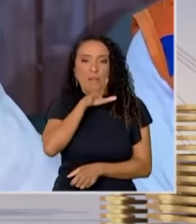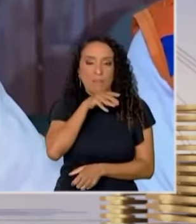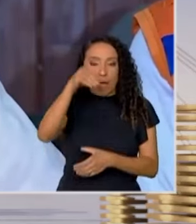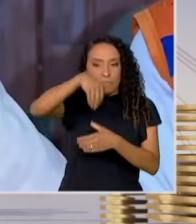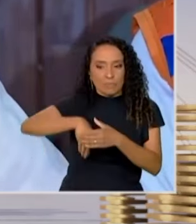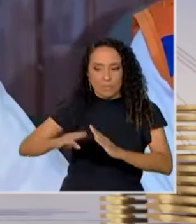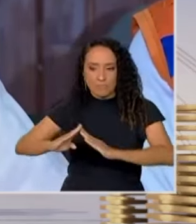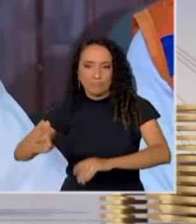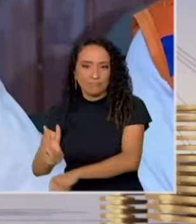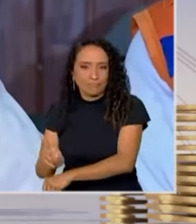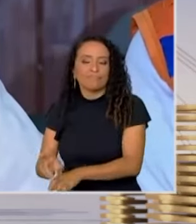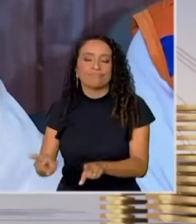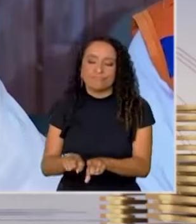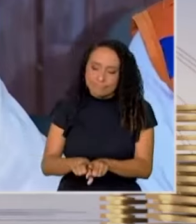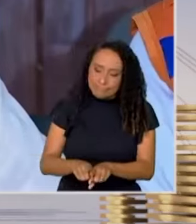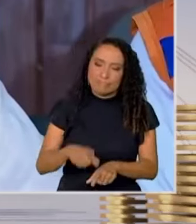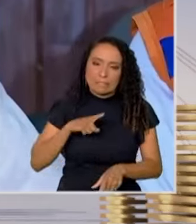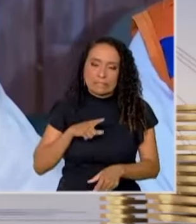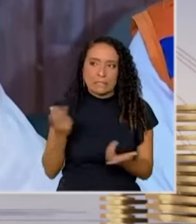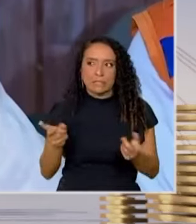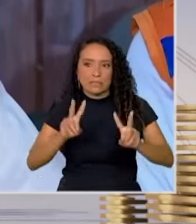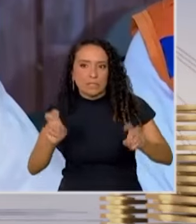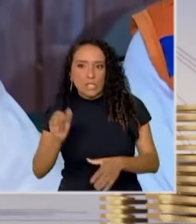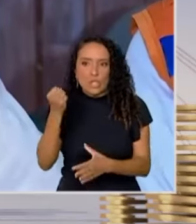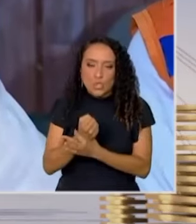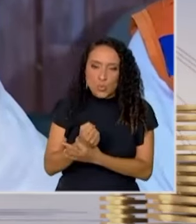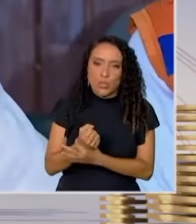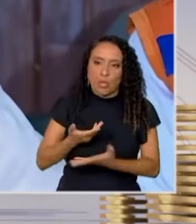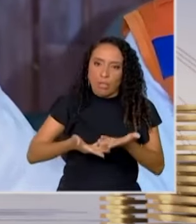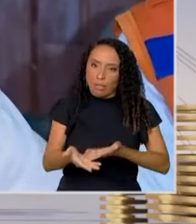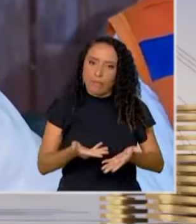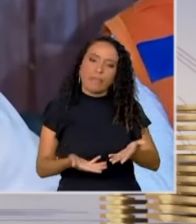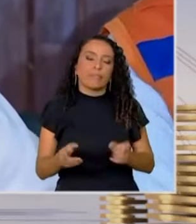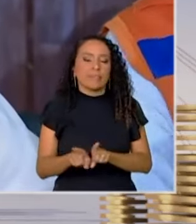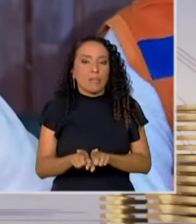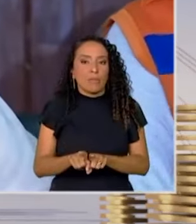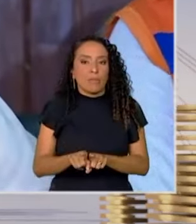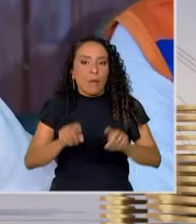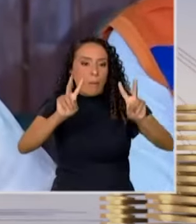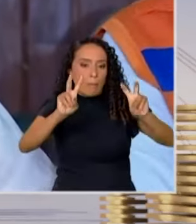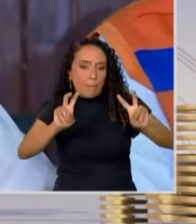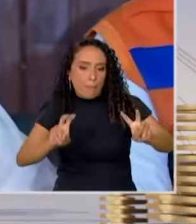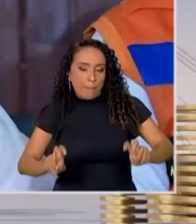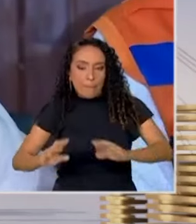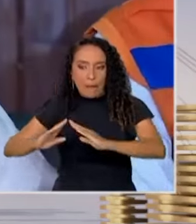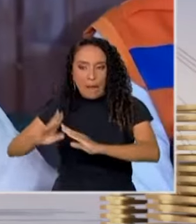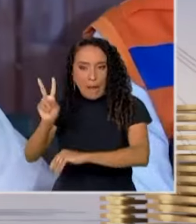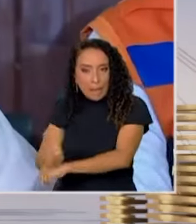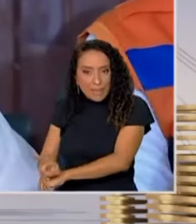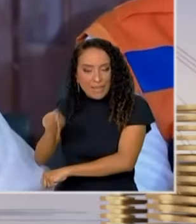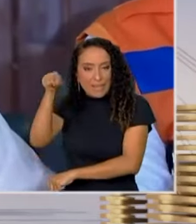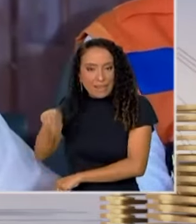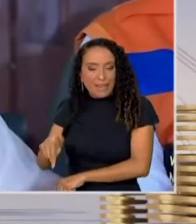muitos locais que hoje são abrigos, né, eles precisam ser desocupados para voltar à normalidade nas cidades.